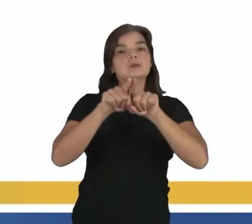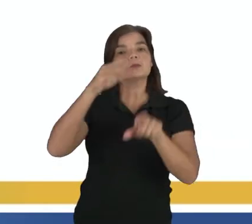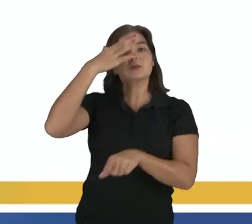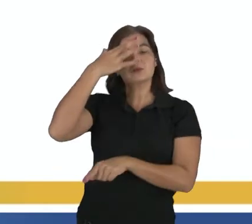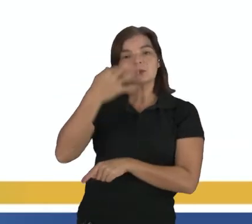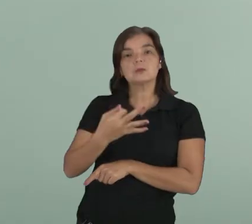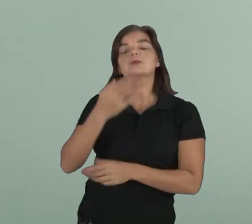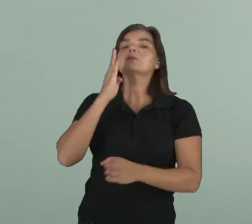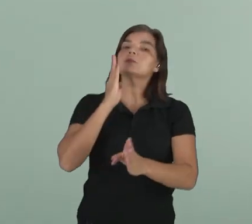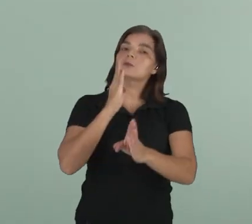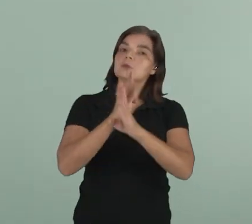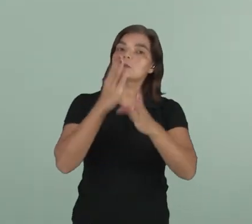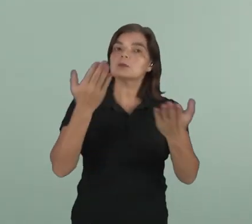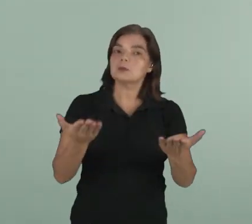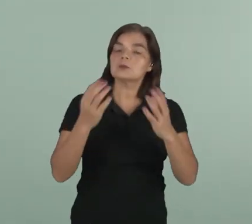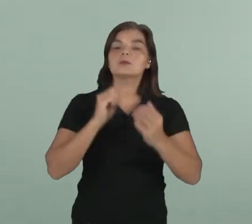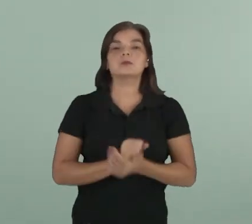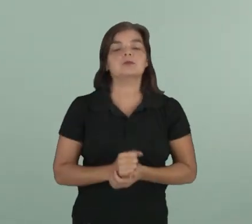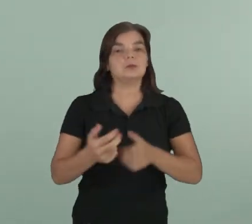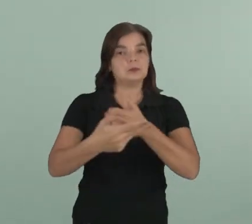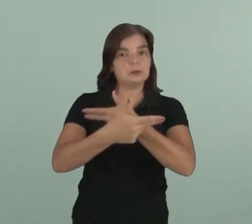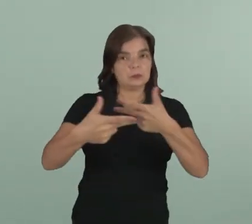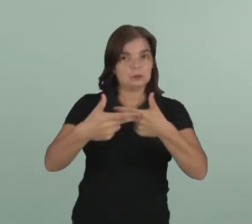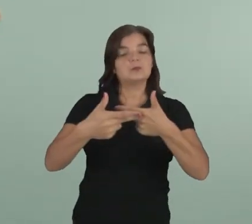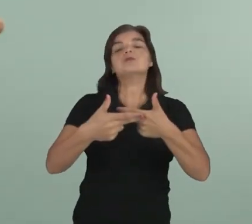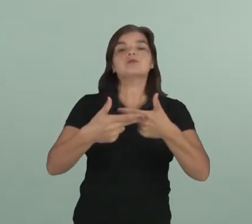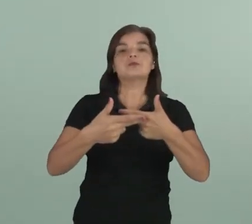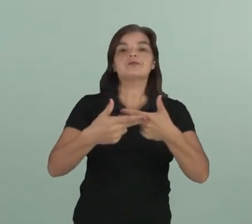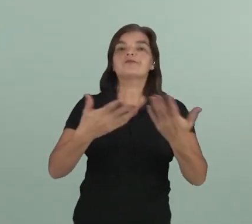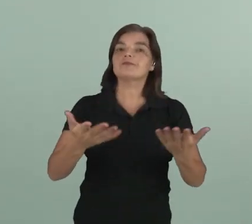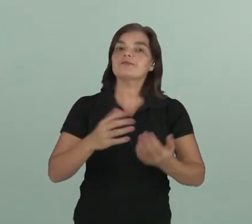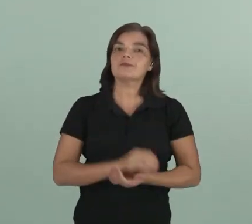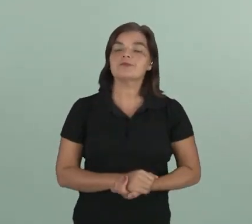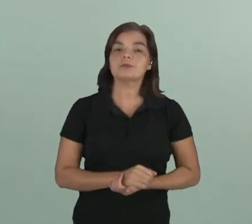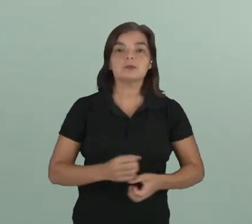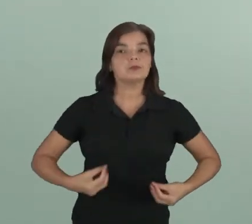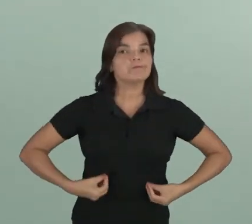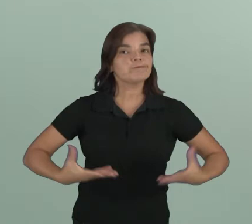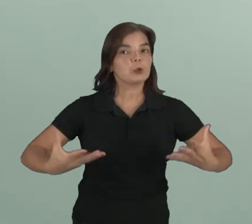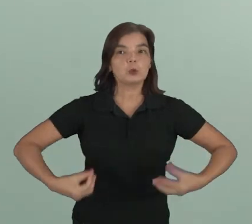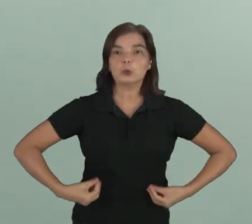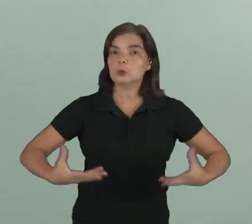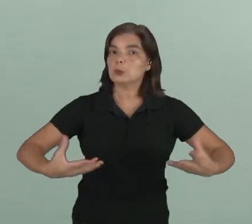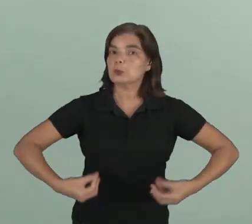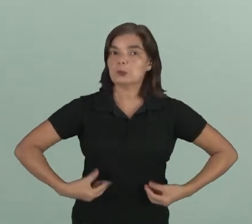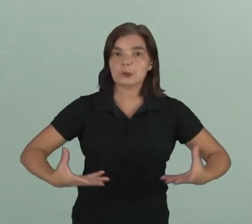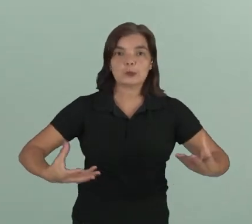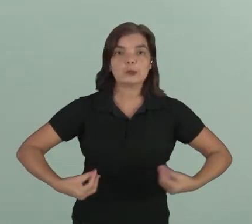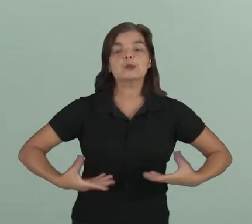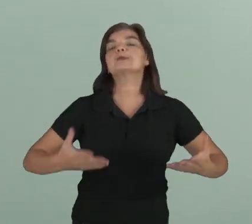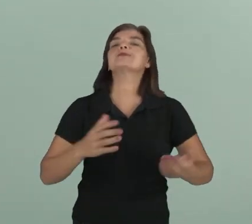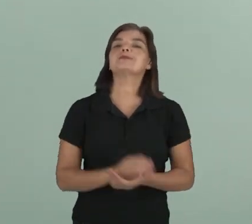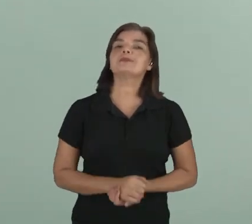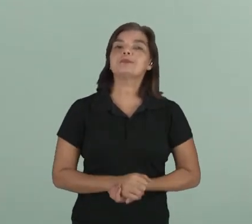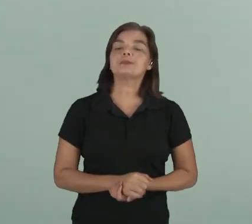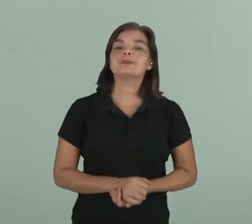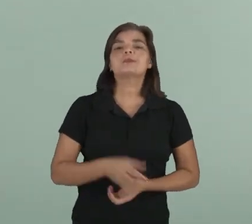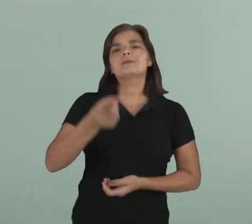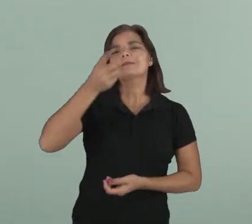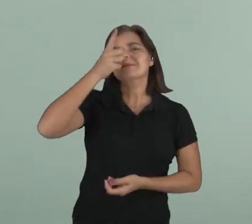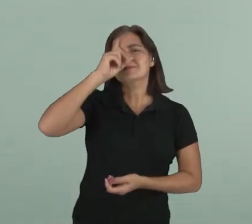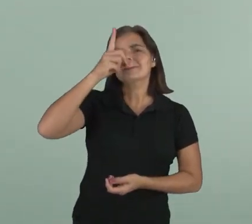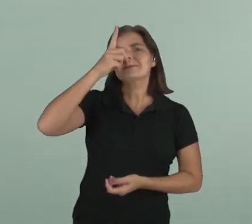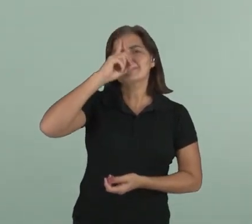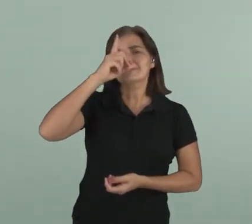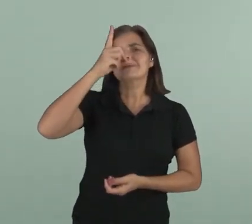conta desta questão, desta situação absolutamente consumista. Em outras palavras,